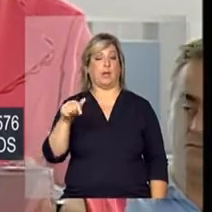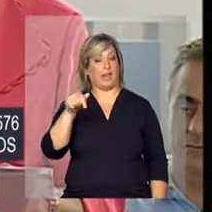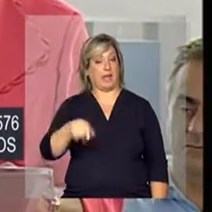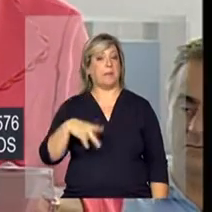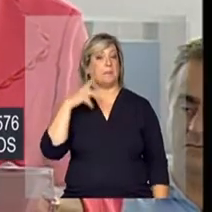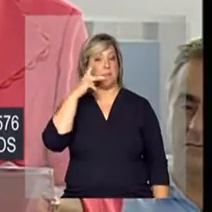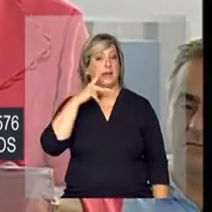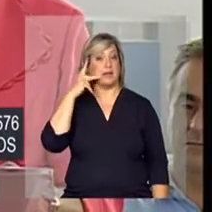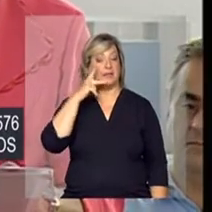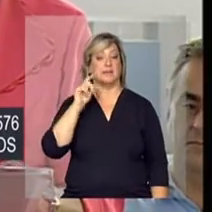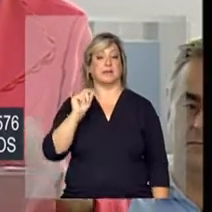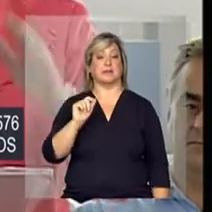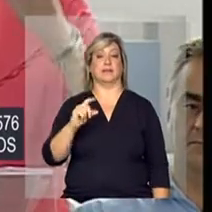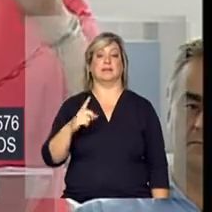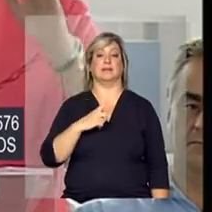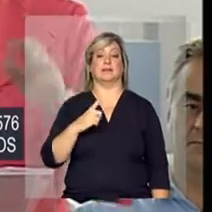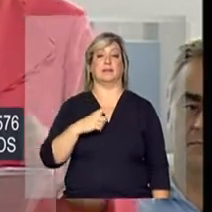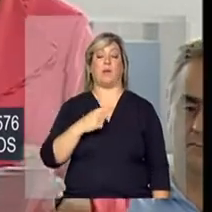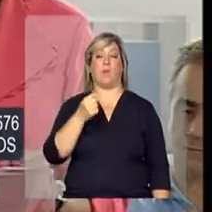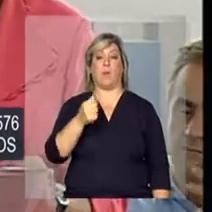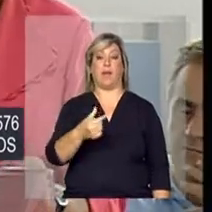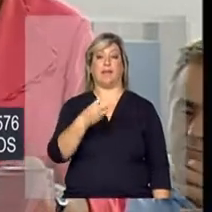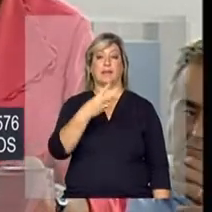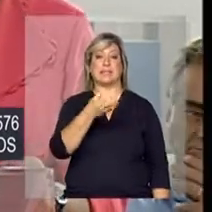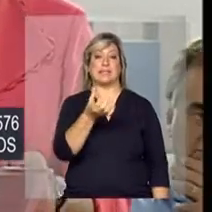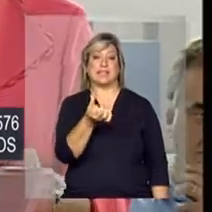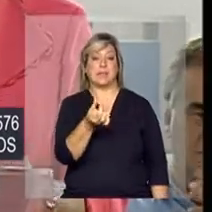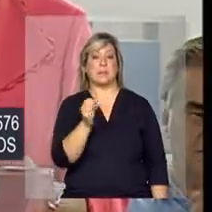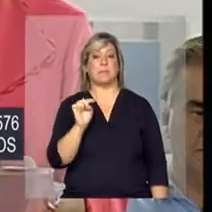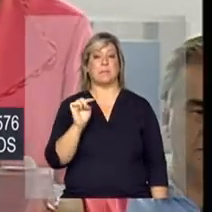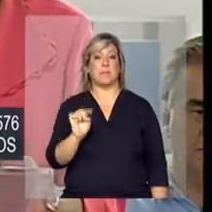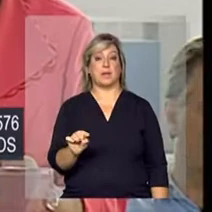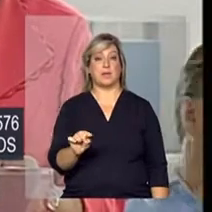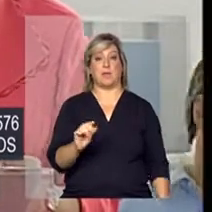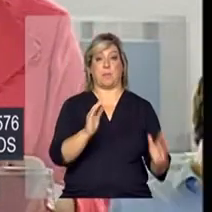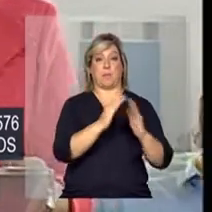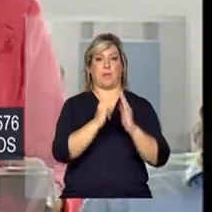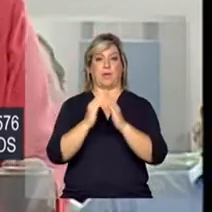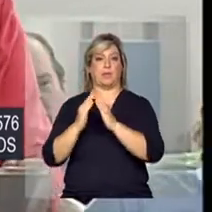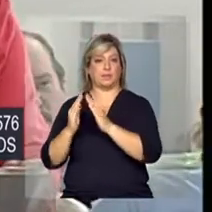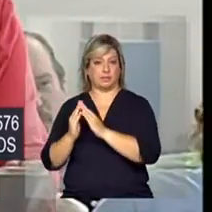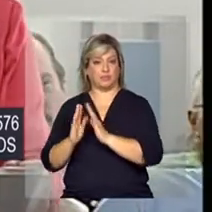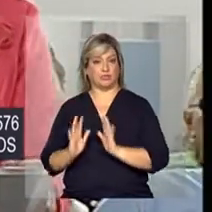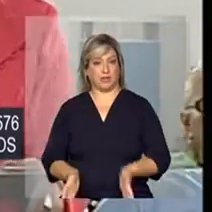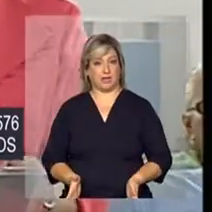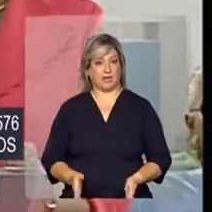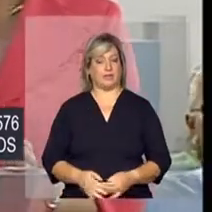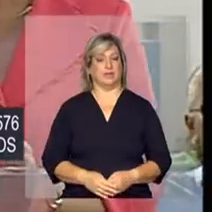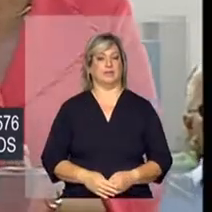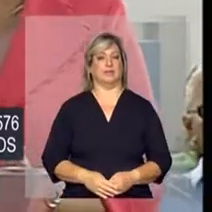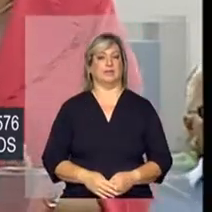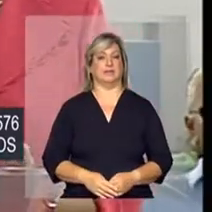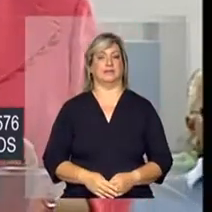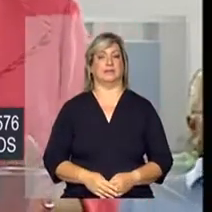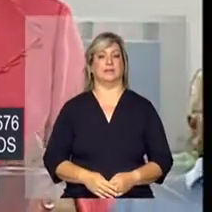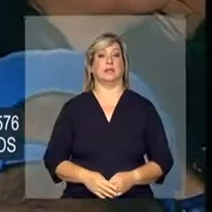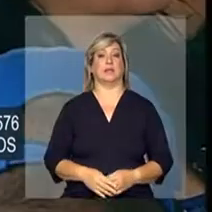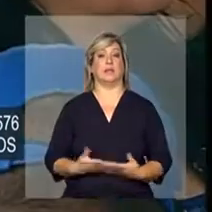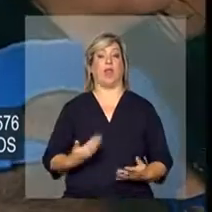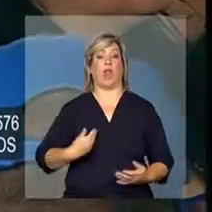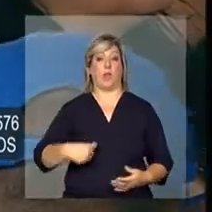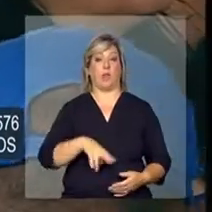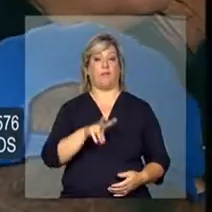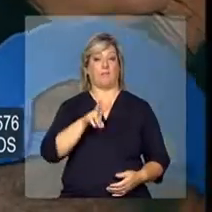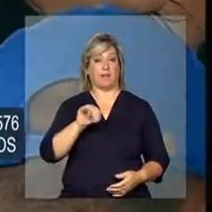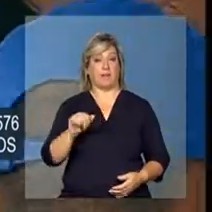Paraíba, são quase 36 mil moradias. E nós vamos investir